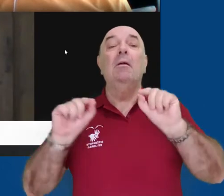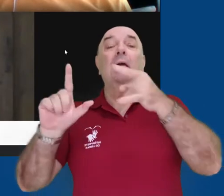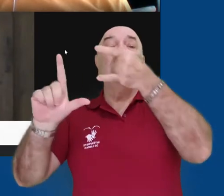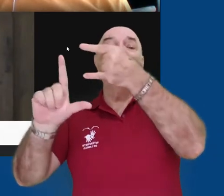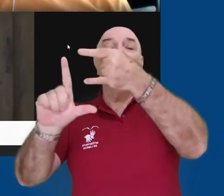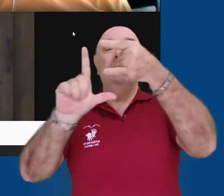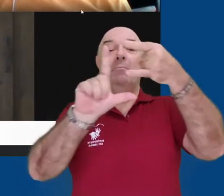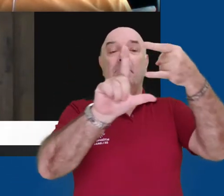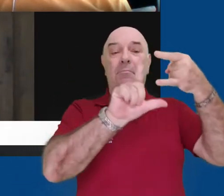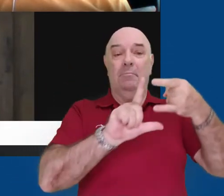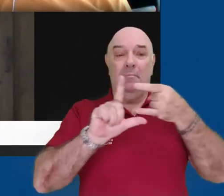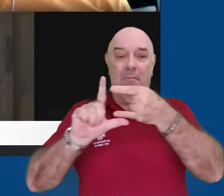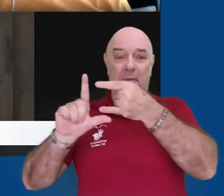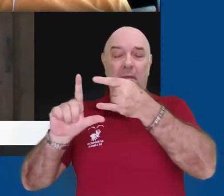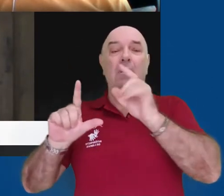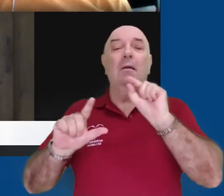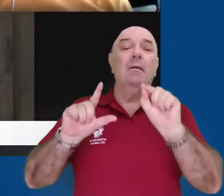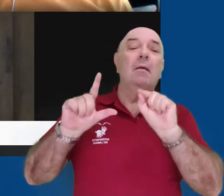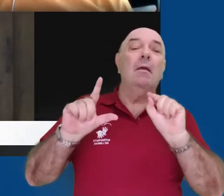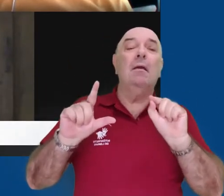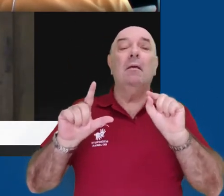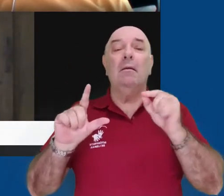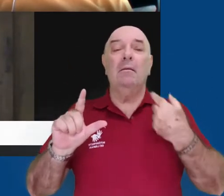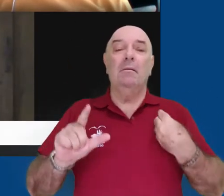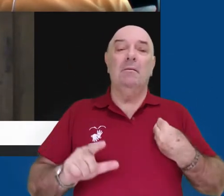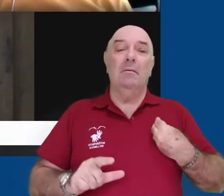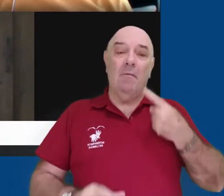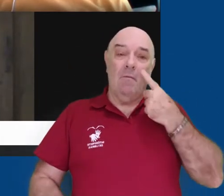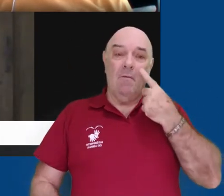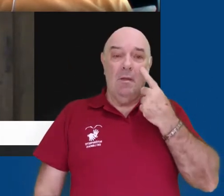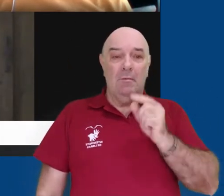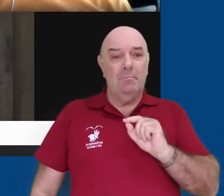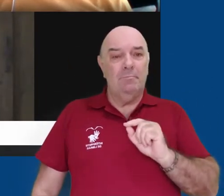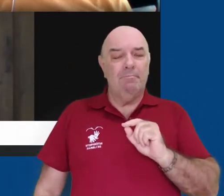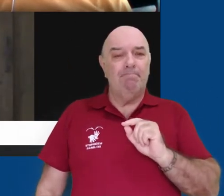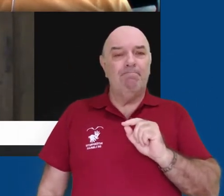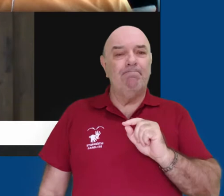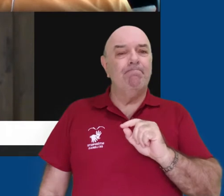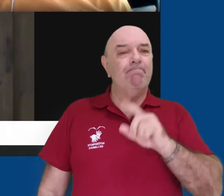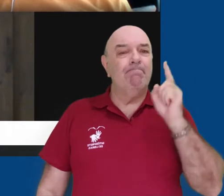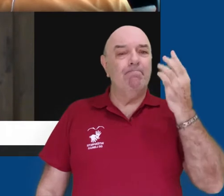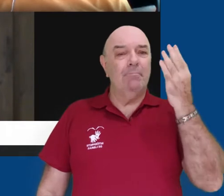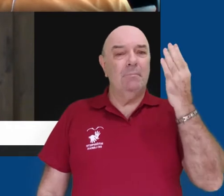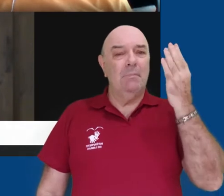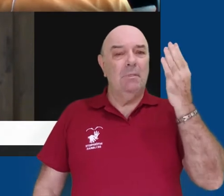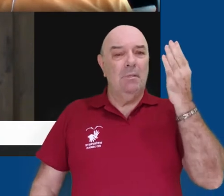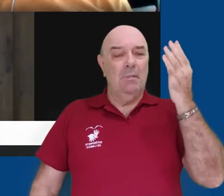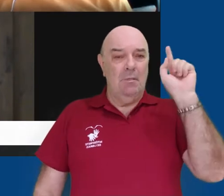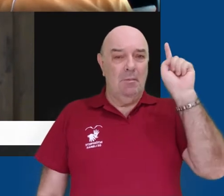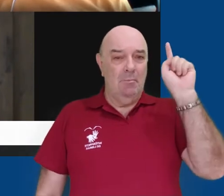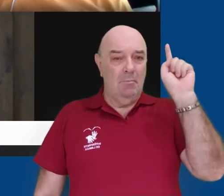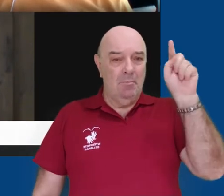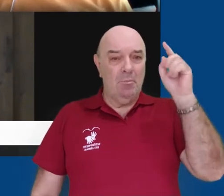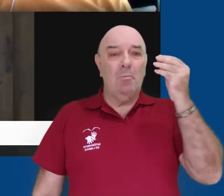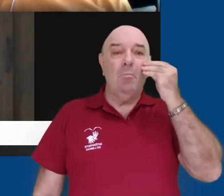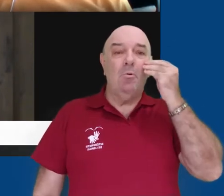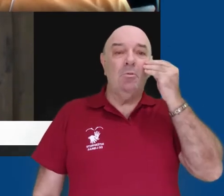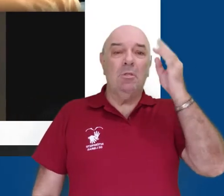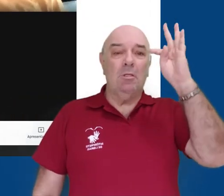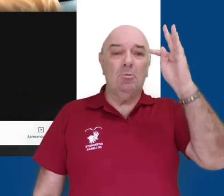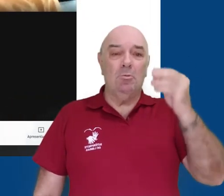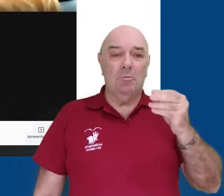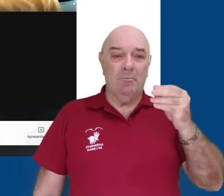todos os participantes de uma videoconferência, nós clicamos no ícone que fica no canto superior direito, Mostrar Todos.